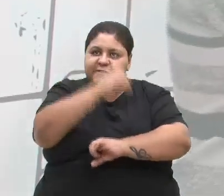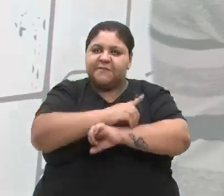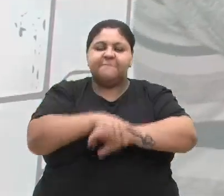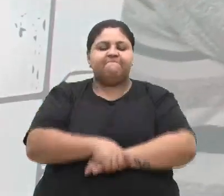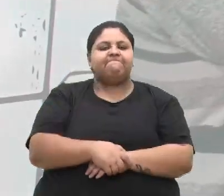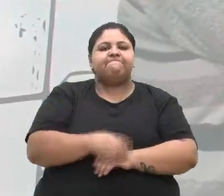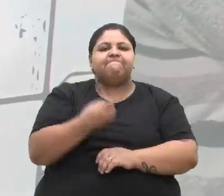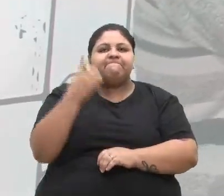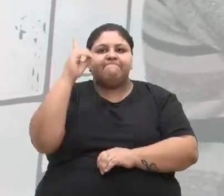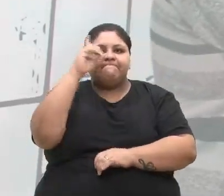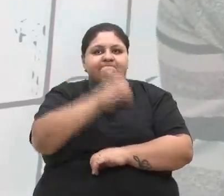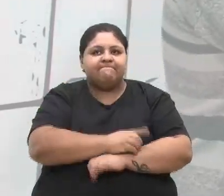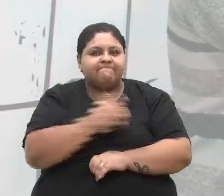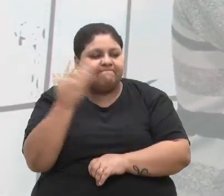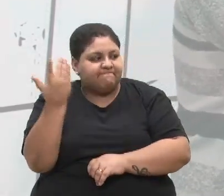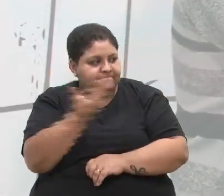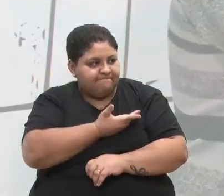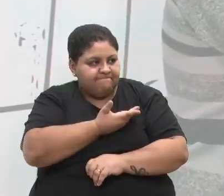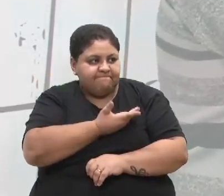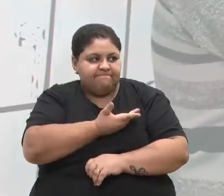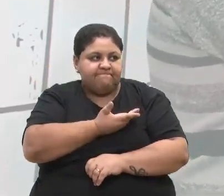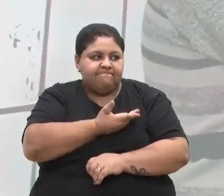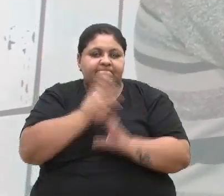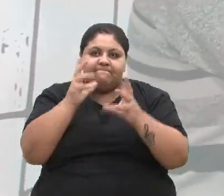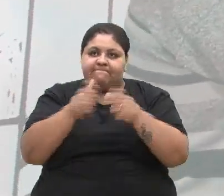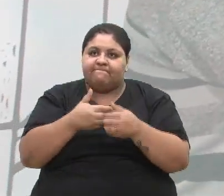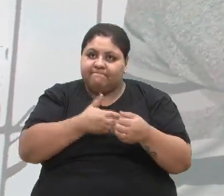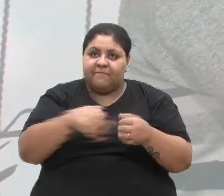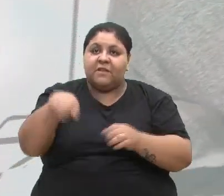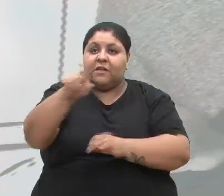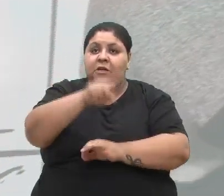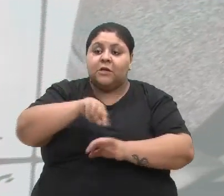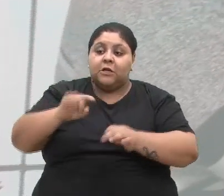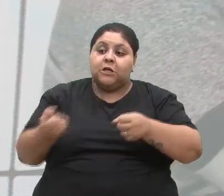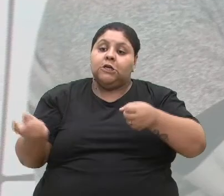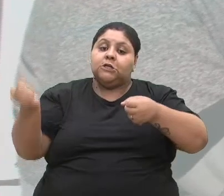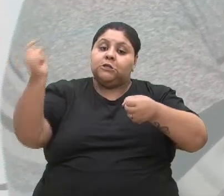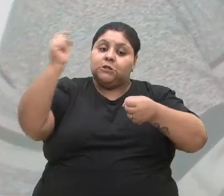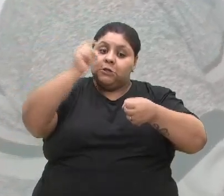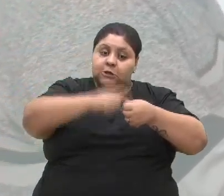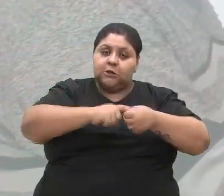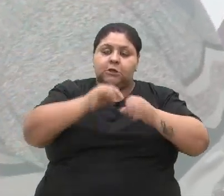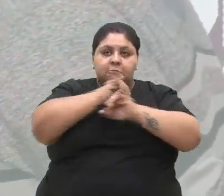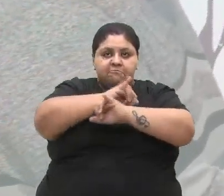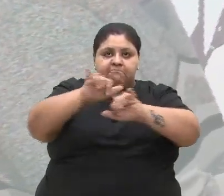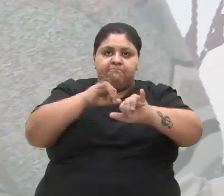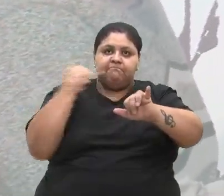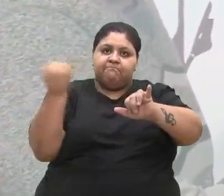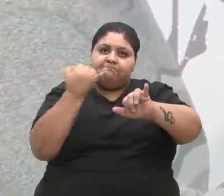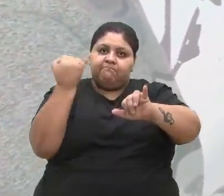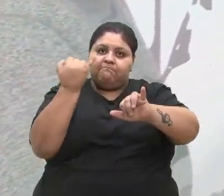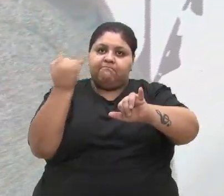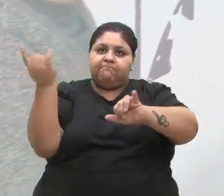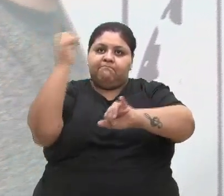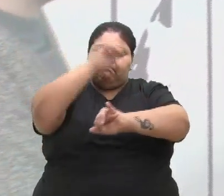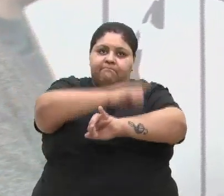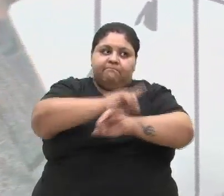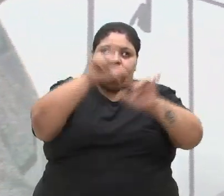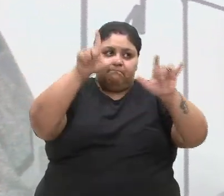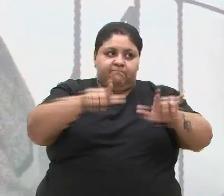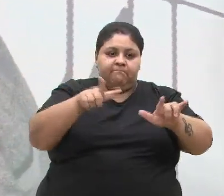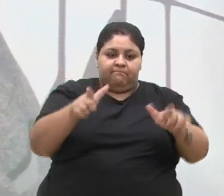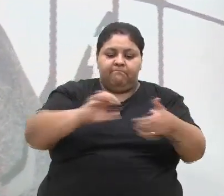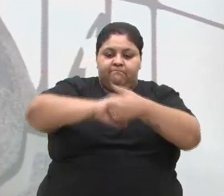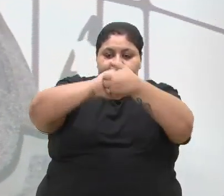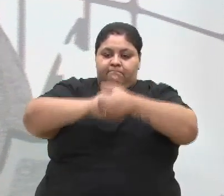Oi, Fábio, bom dia para ti, bom dia para todo mundo que está nos acompanhando. Sim, a gente voltou a trazer esse recado importante. Esses dias nós tivemos no espaço aqui do Acordo